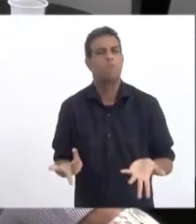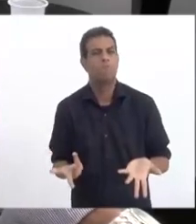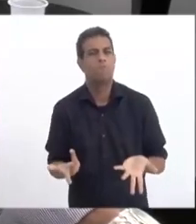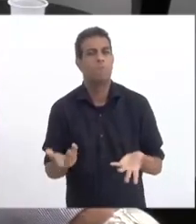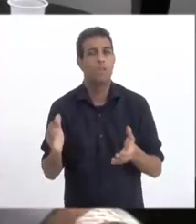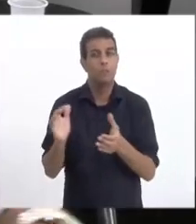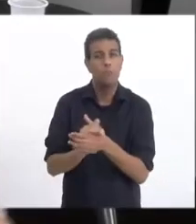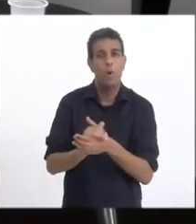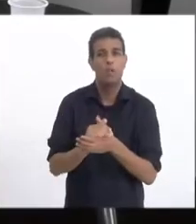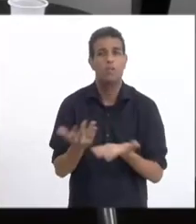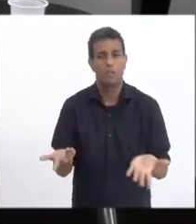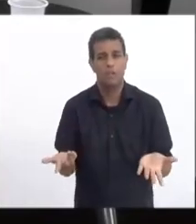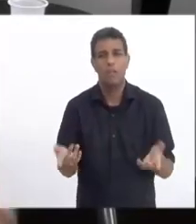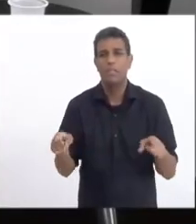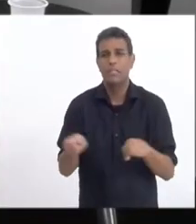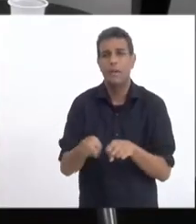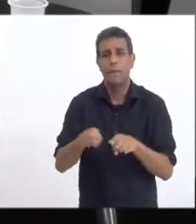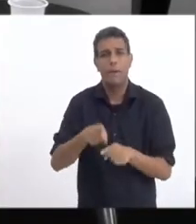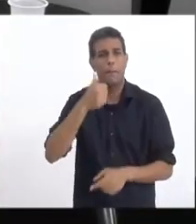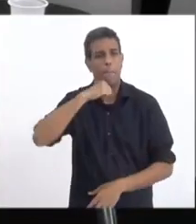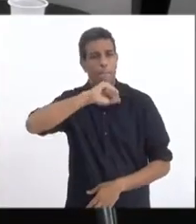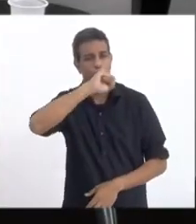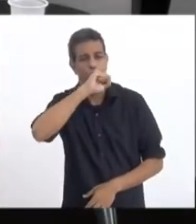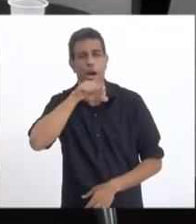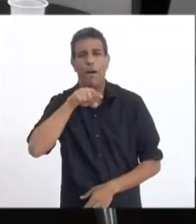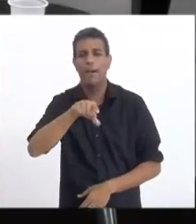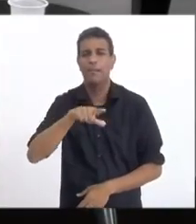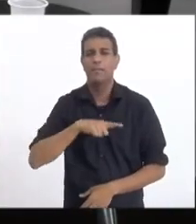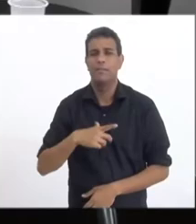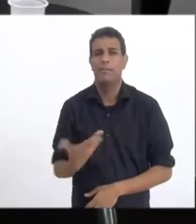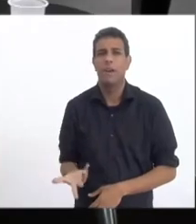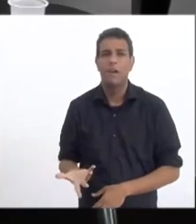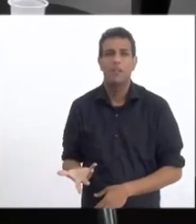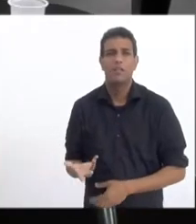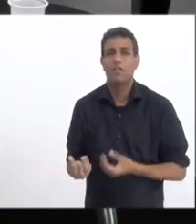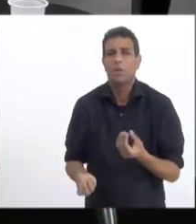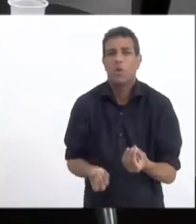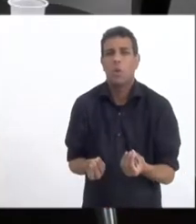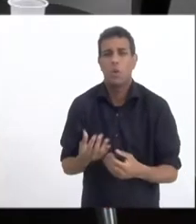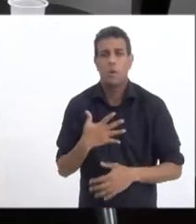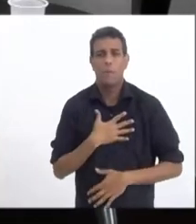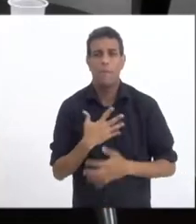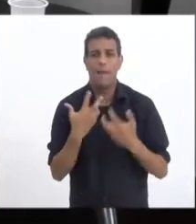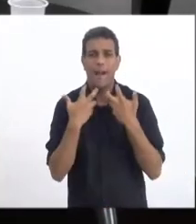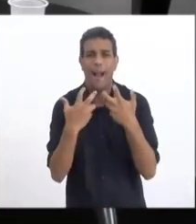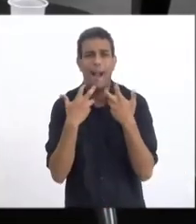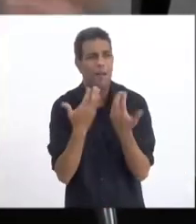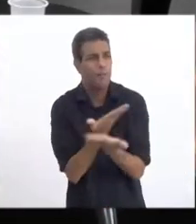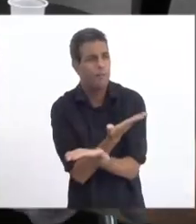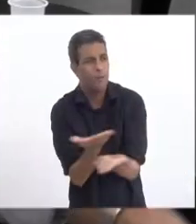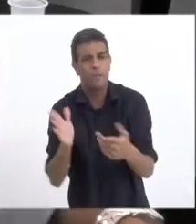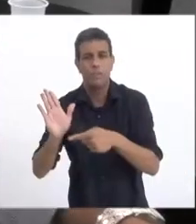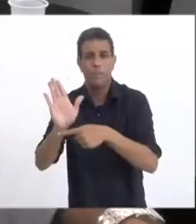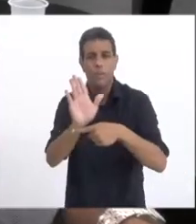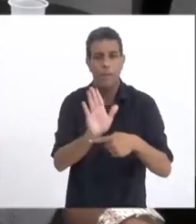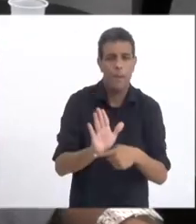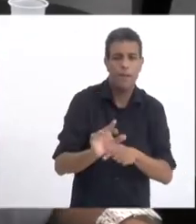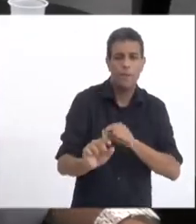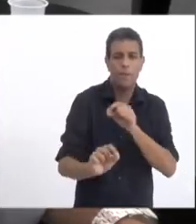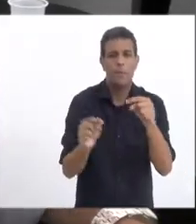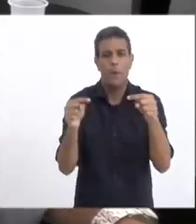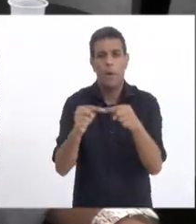a esposa, ela atinge a mãe. E o meu grito aqui de socorro para o dependente